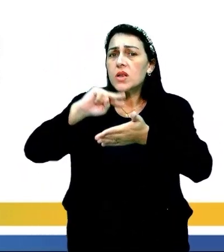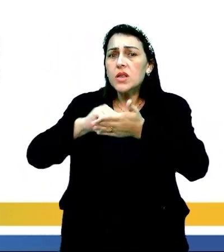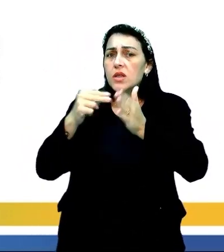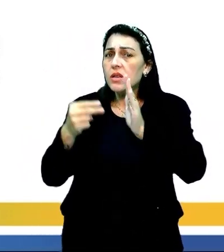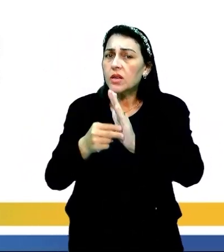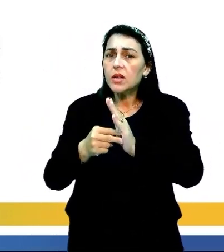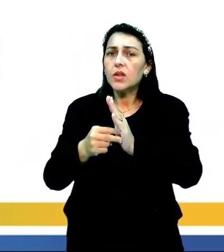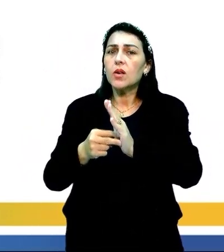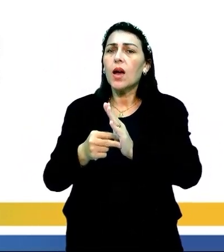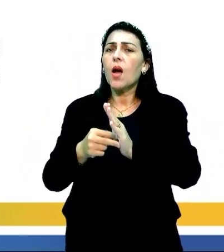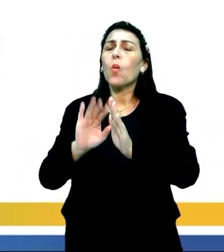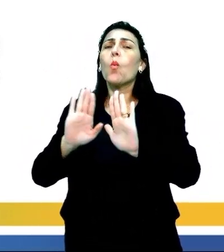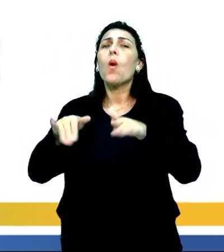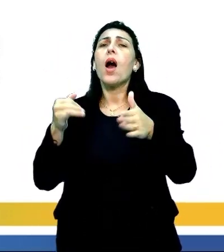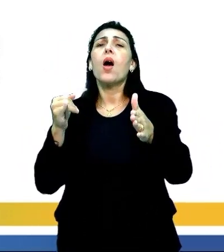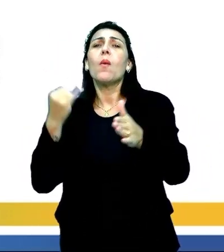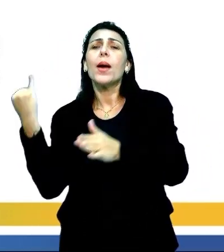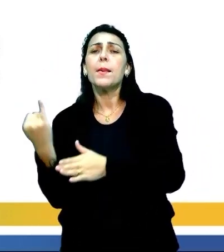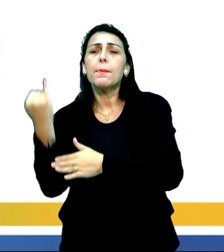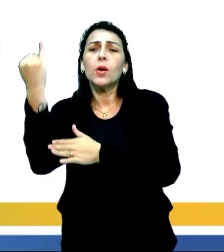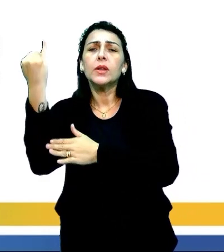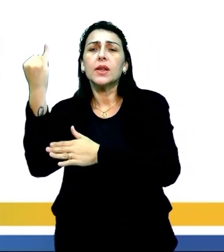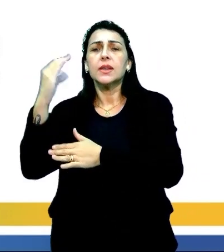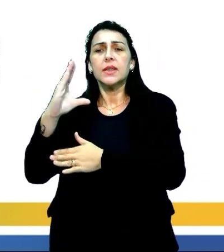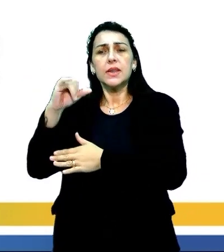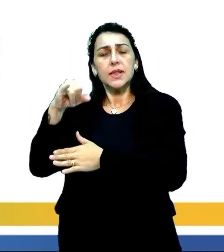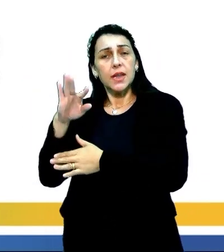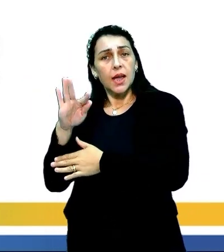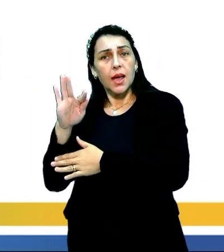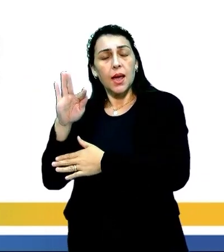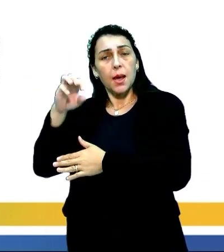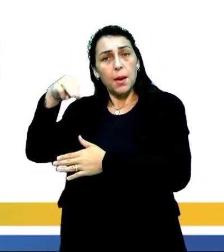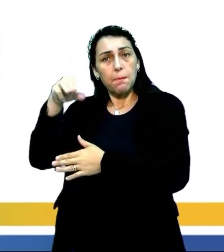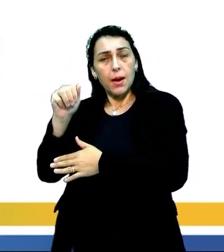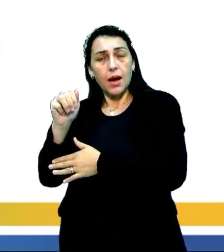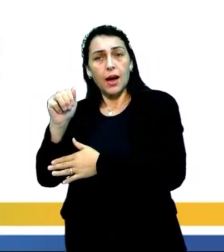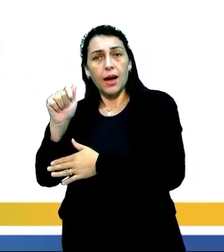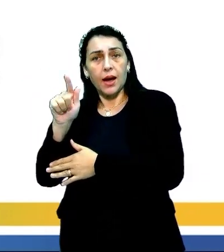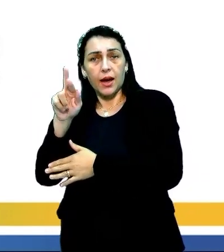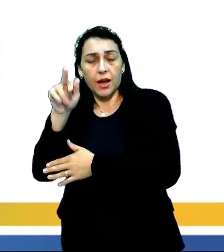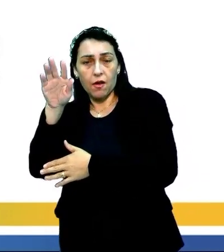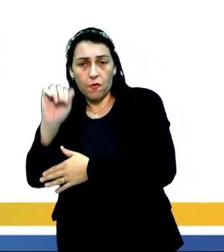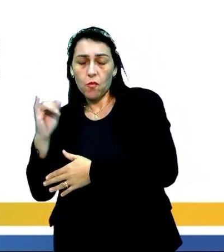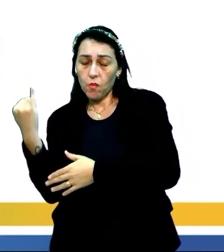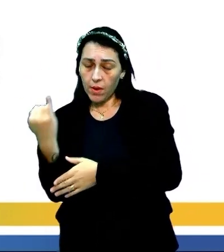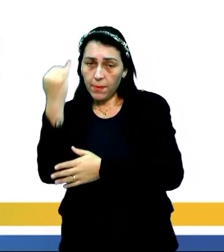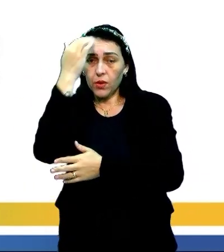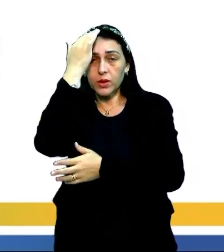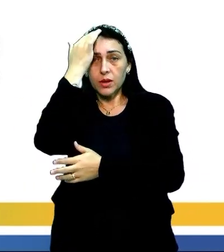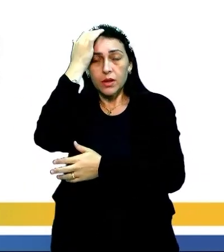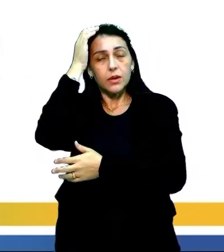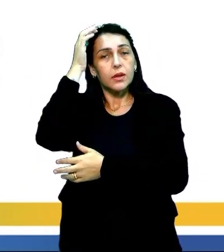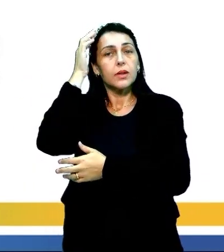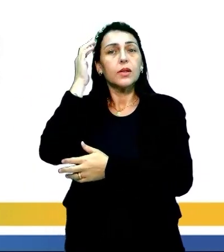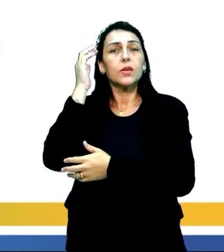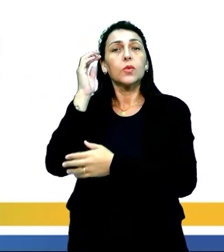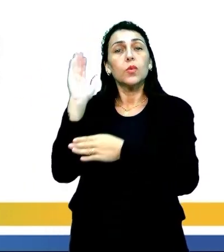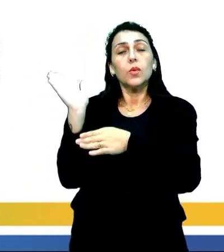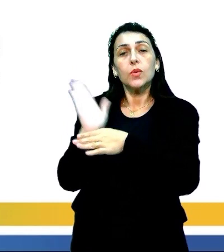cinema, onde o cinema nasceu, quem foi que criou o cinema. E aí ele questiona a importância